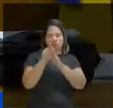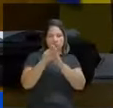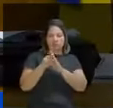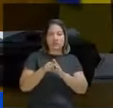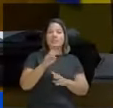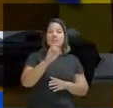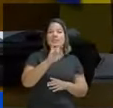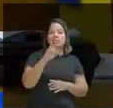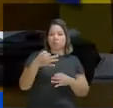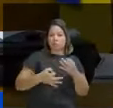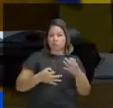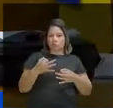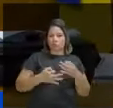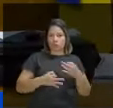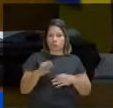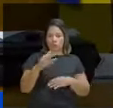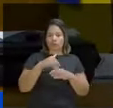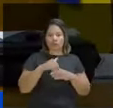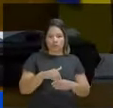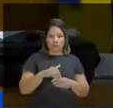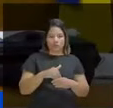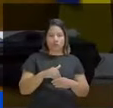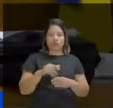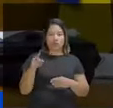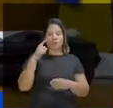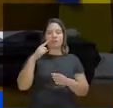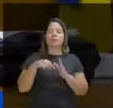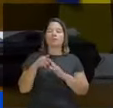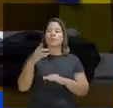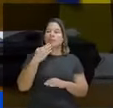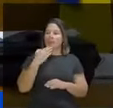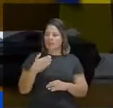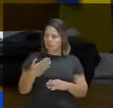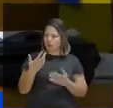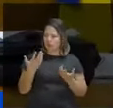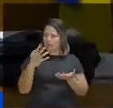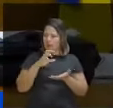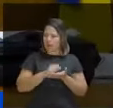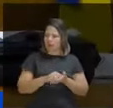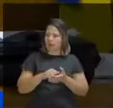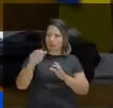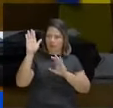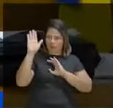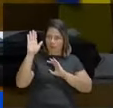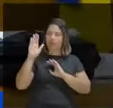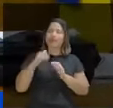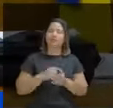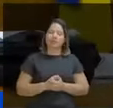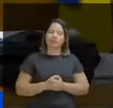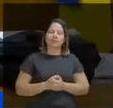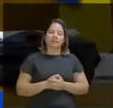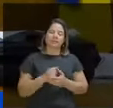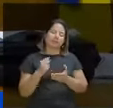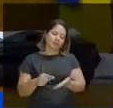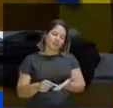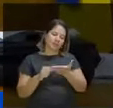eleitoral da zona, ao analisar o pedido de registro, ele se depare